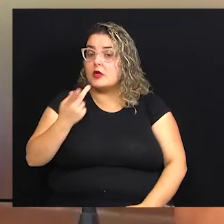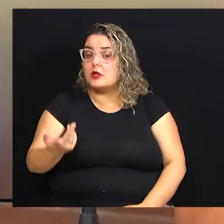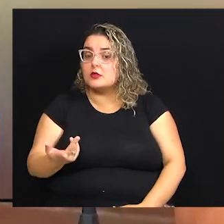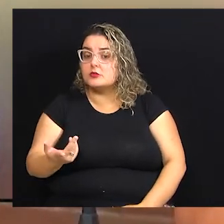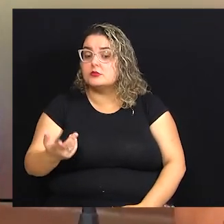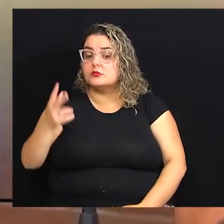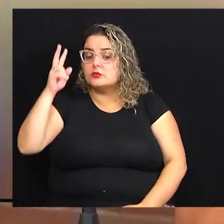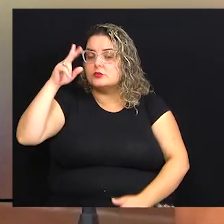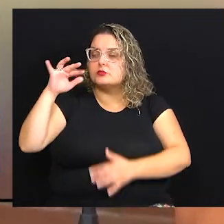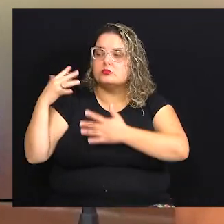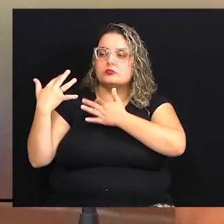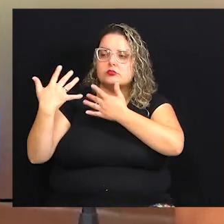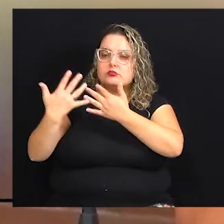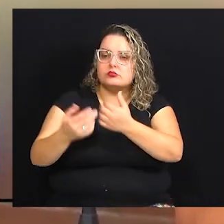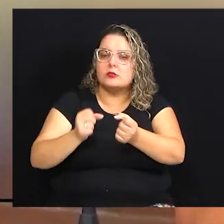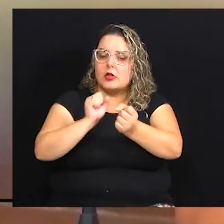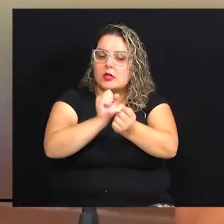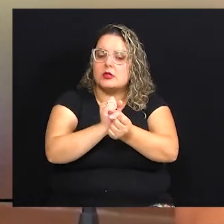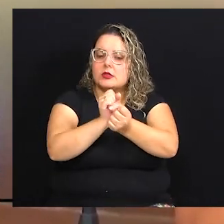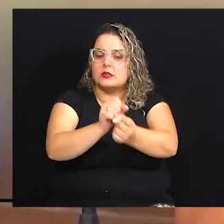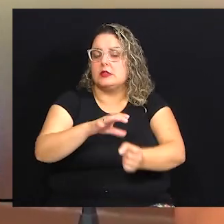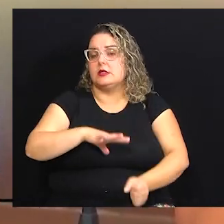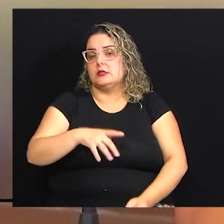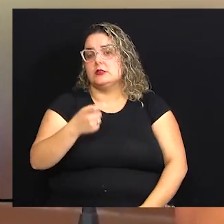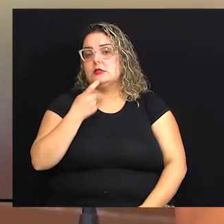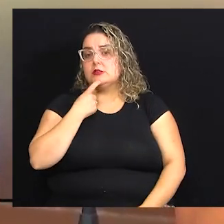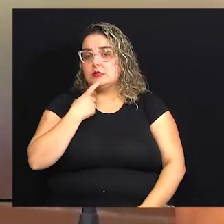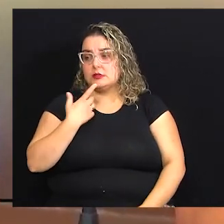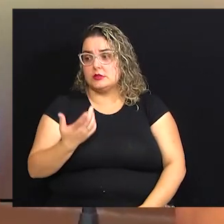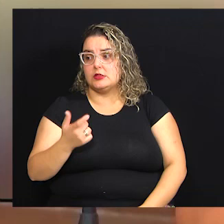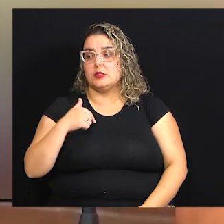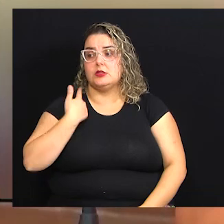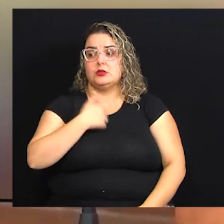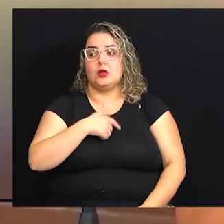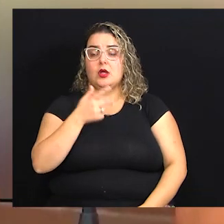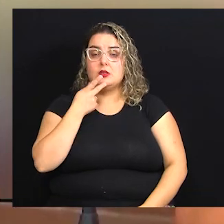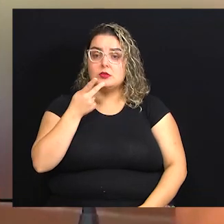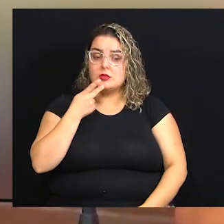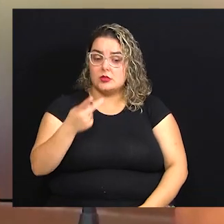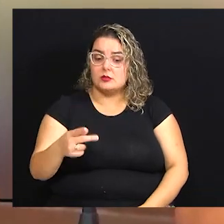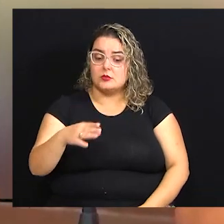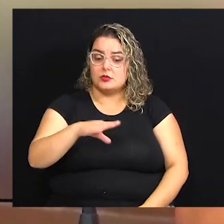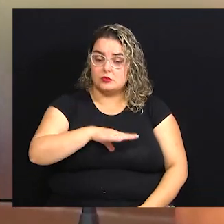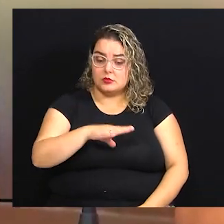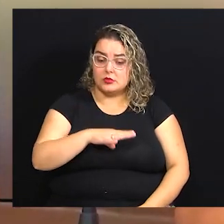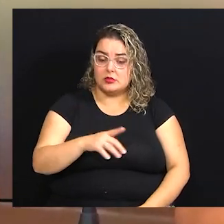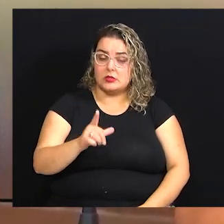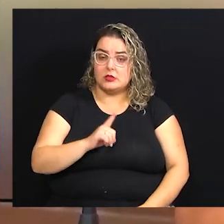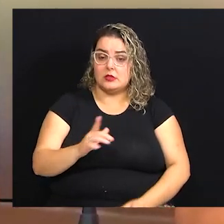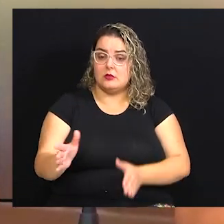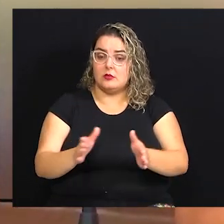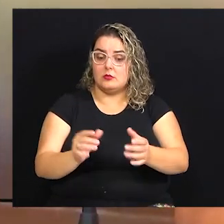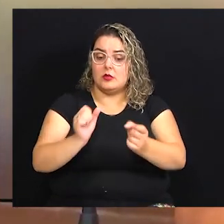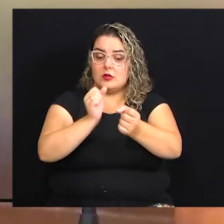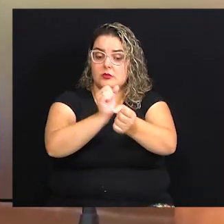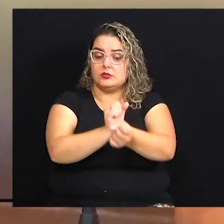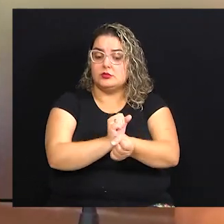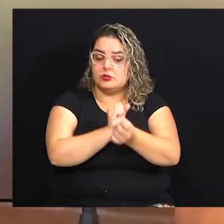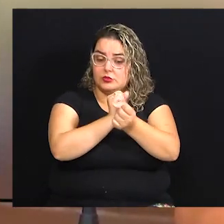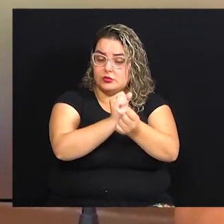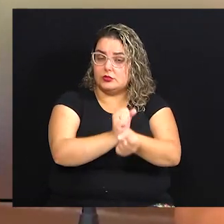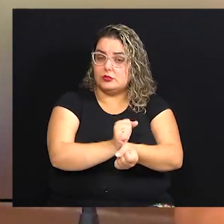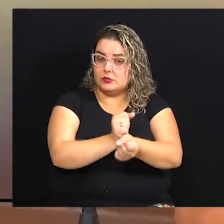comentou sobre o histórico escravista de Campinas. A gente está falando de uma cidade que teve um período de